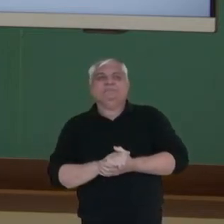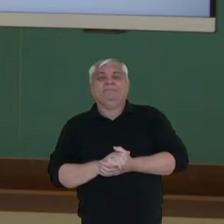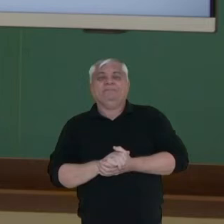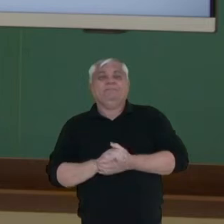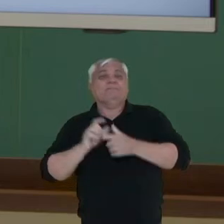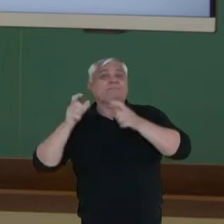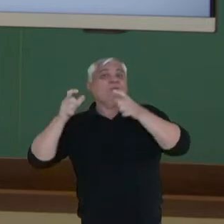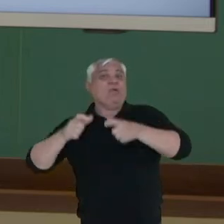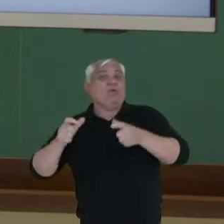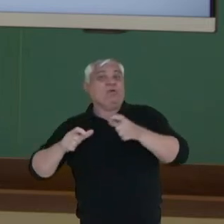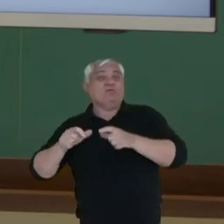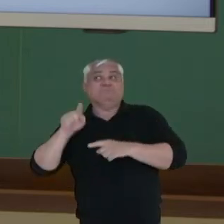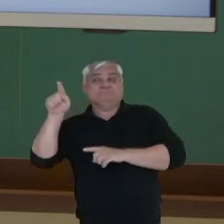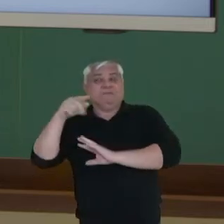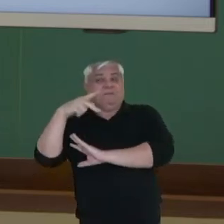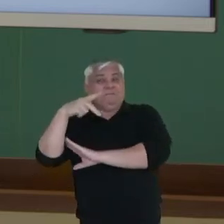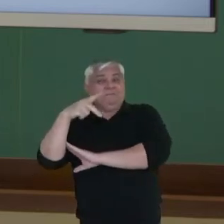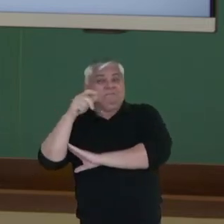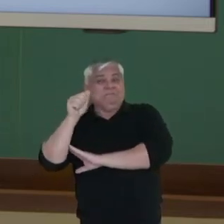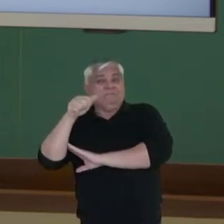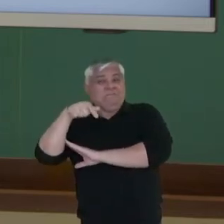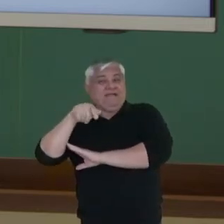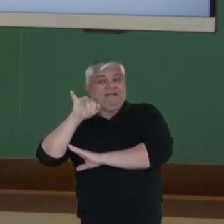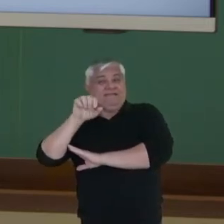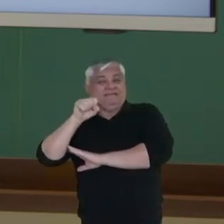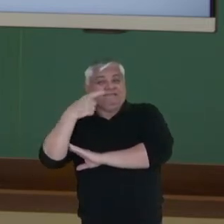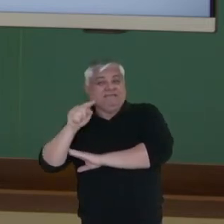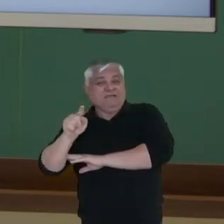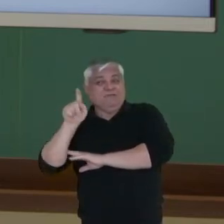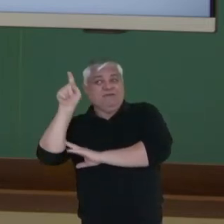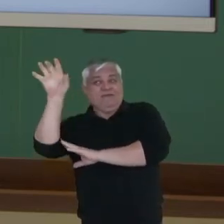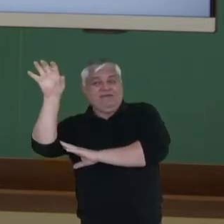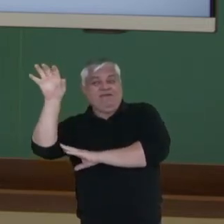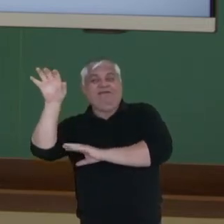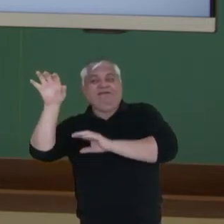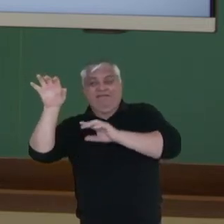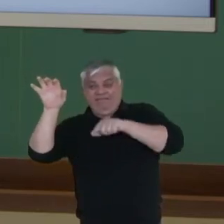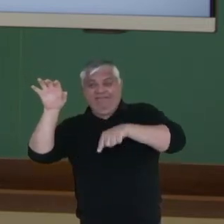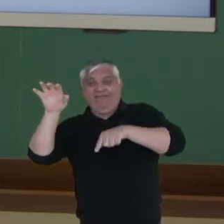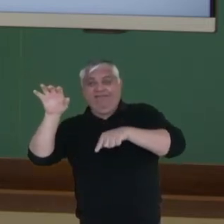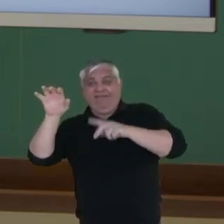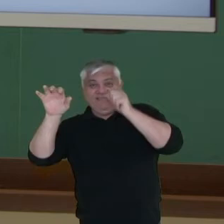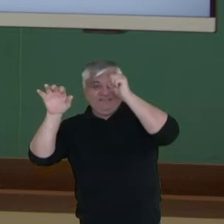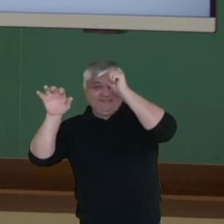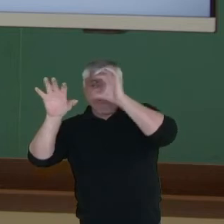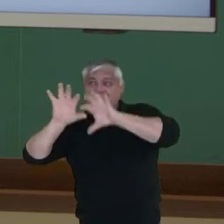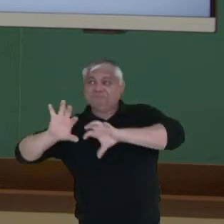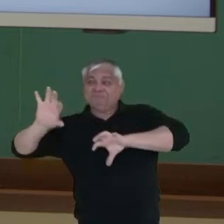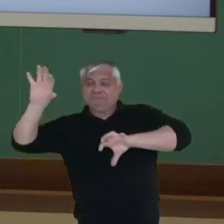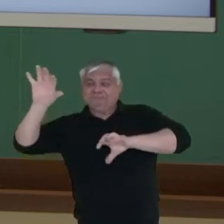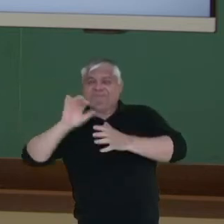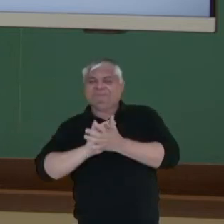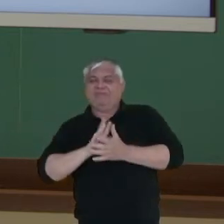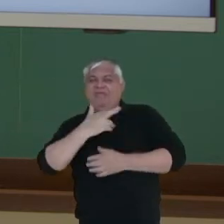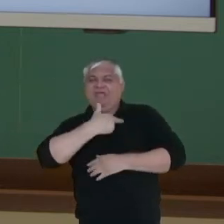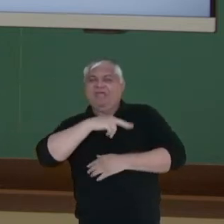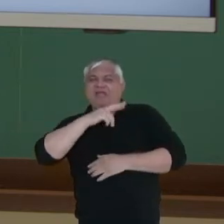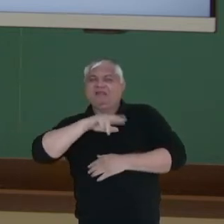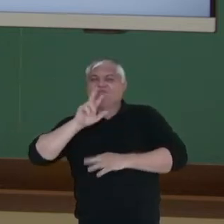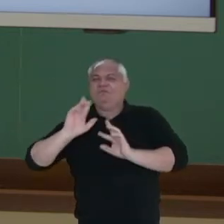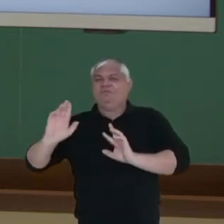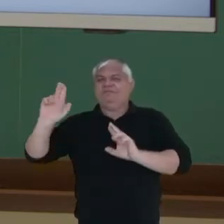aonde o Paquistão fica com a parte islâmica e a Índia com a parte hinduísta. Essa aqui, então, acaba sendo uma